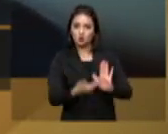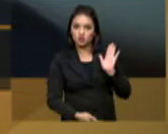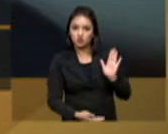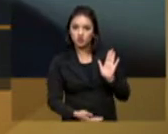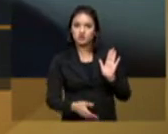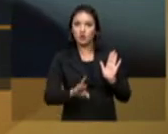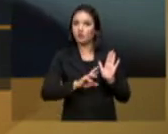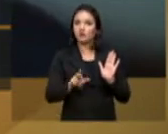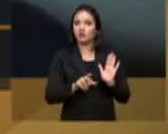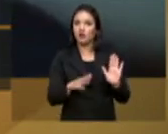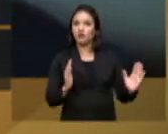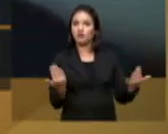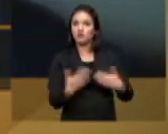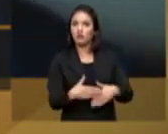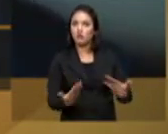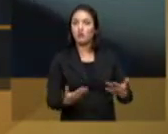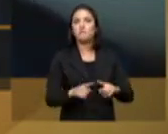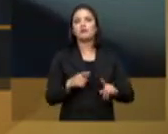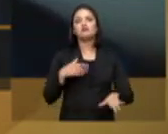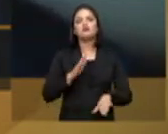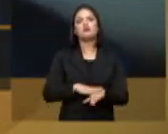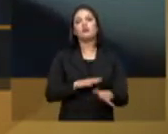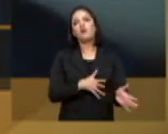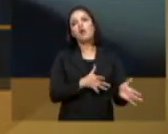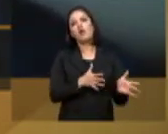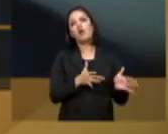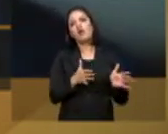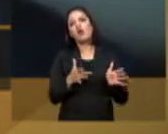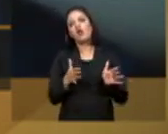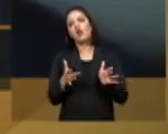ou fechada, ao longo do tempo